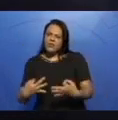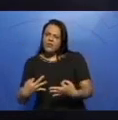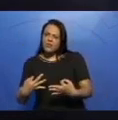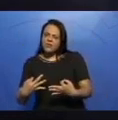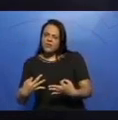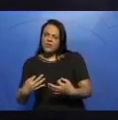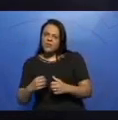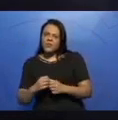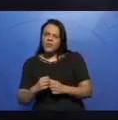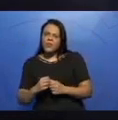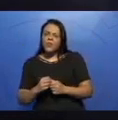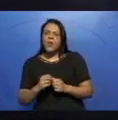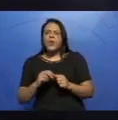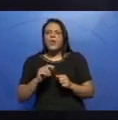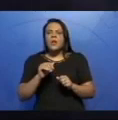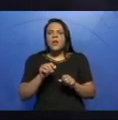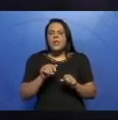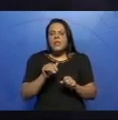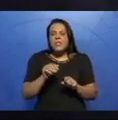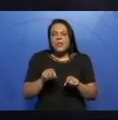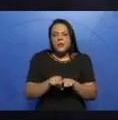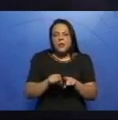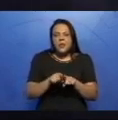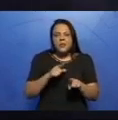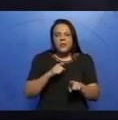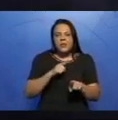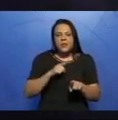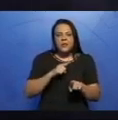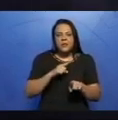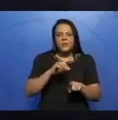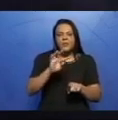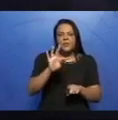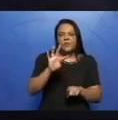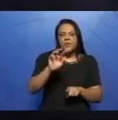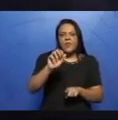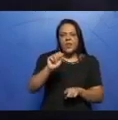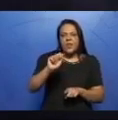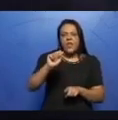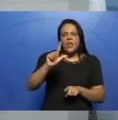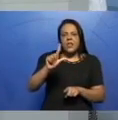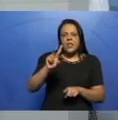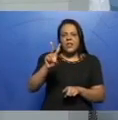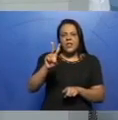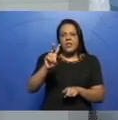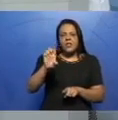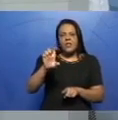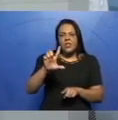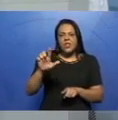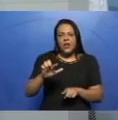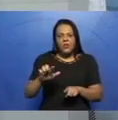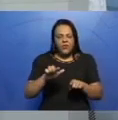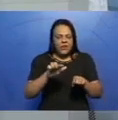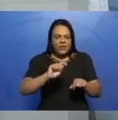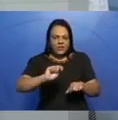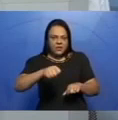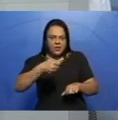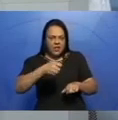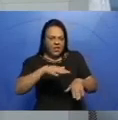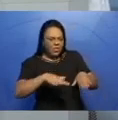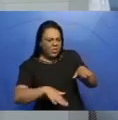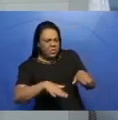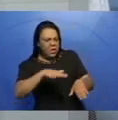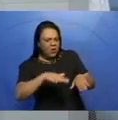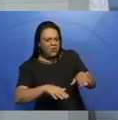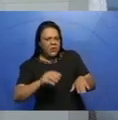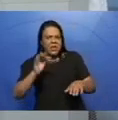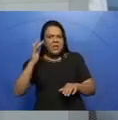disser, talvez chova amanhã, esse talvez aí, ele já me dá uma pista, ele deixa uma